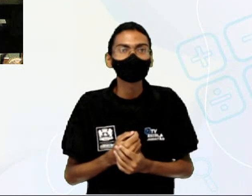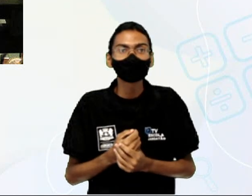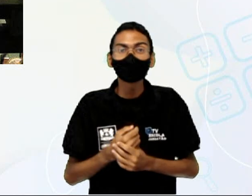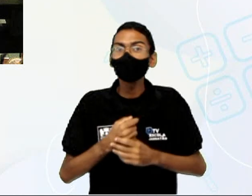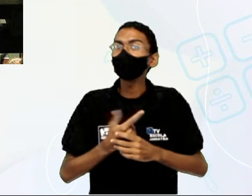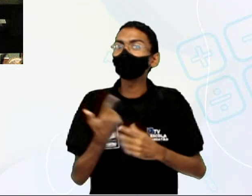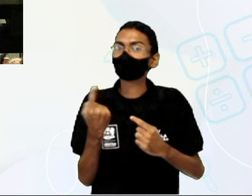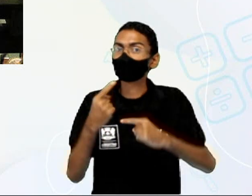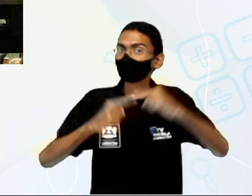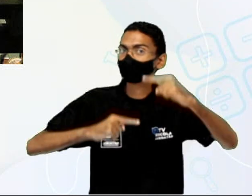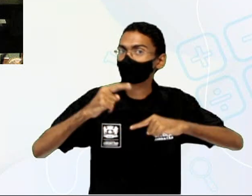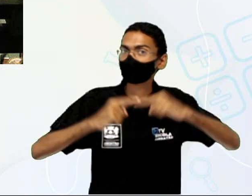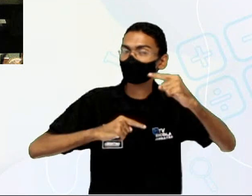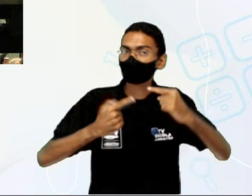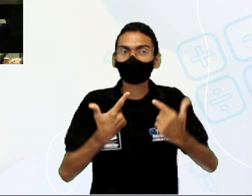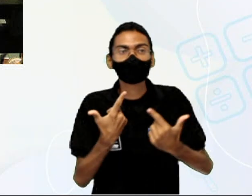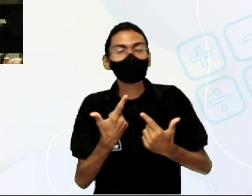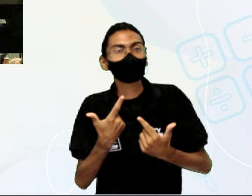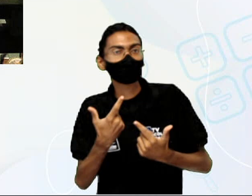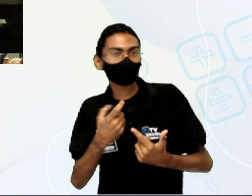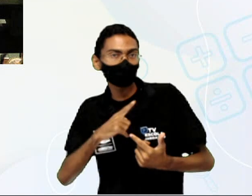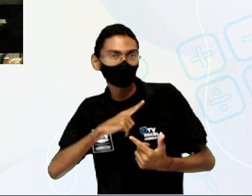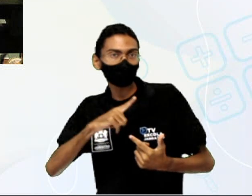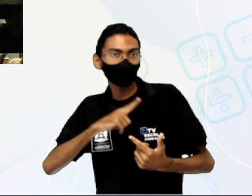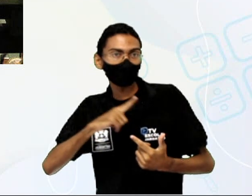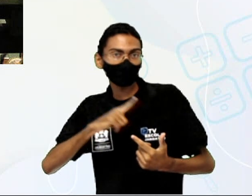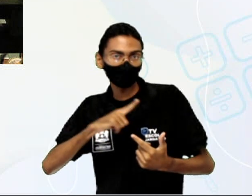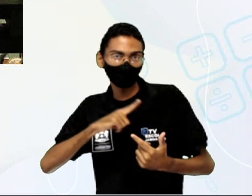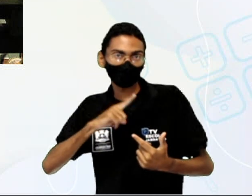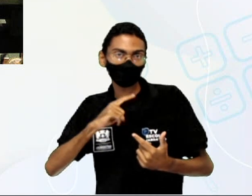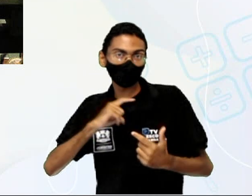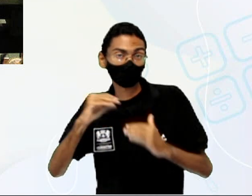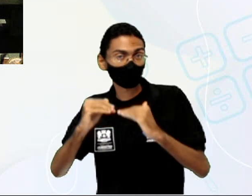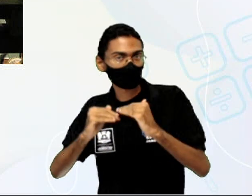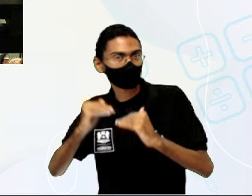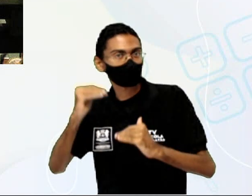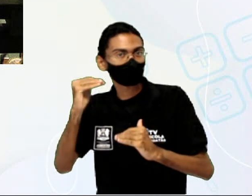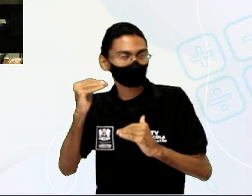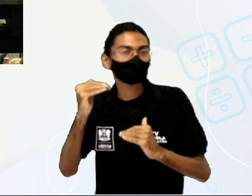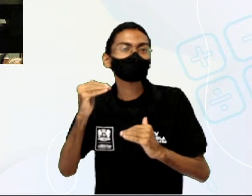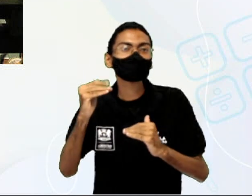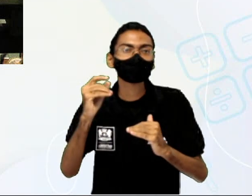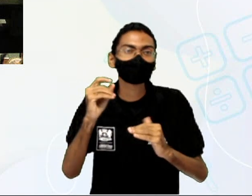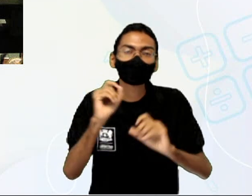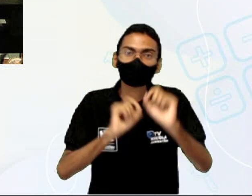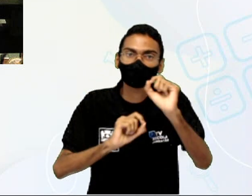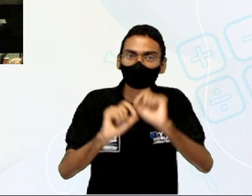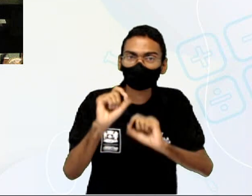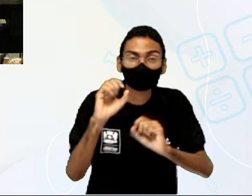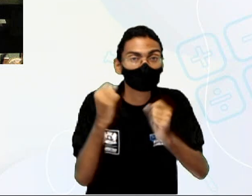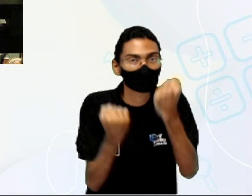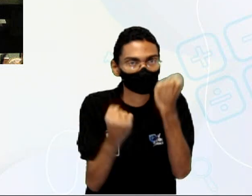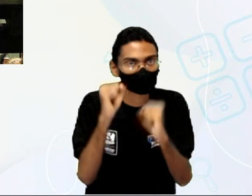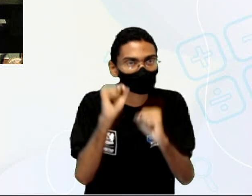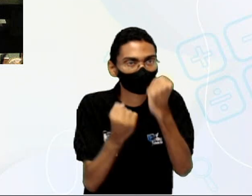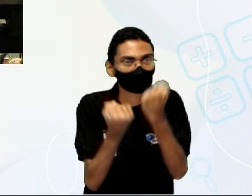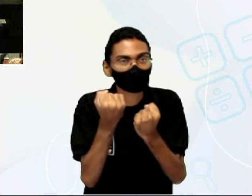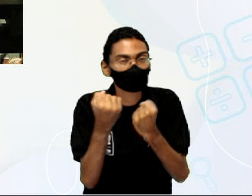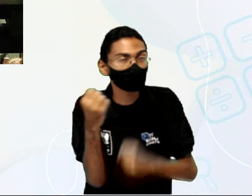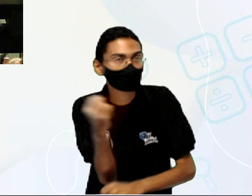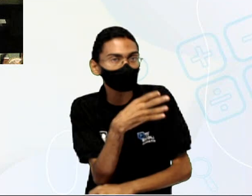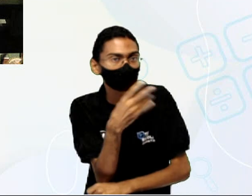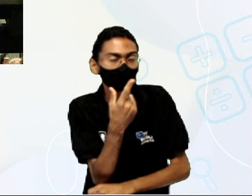feroz oposição dos tecelões de seda de Paris, que previram acertadamente que a nova e